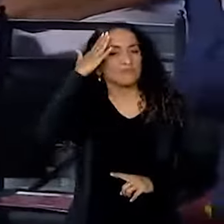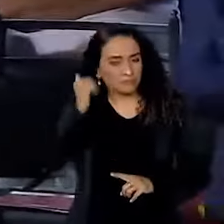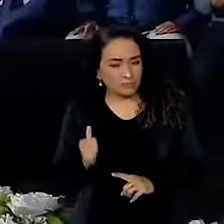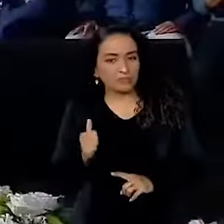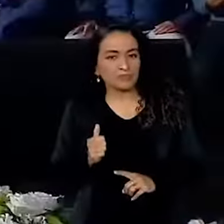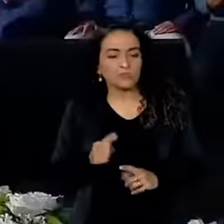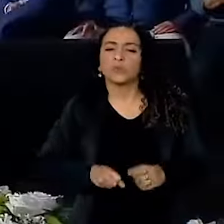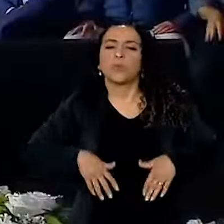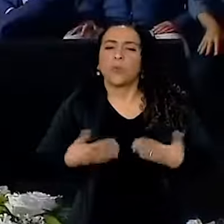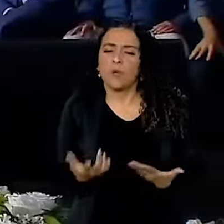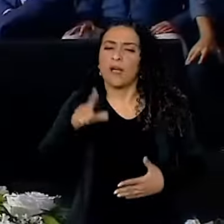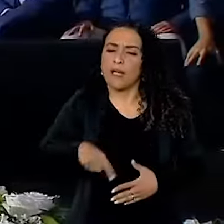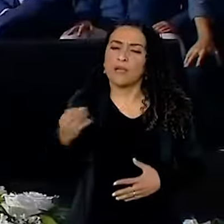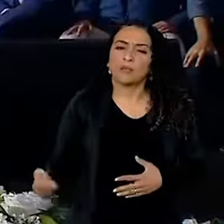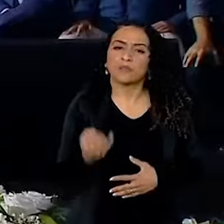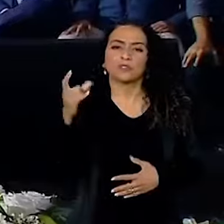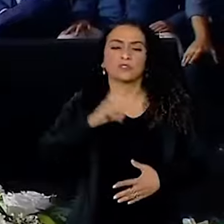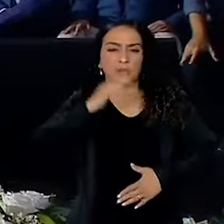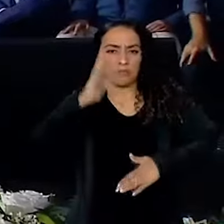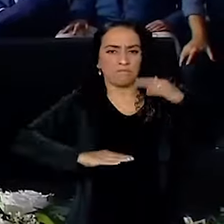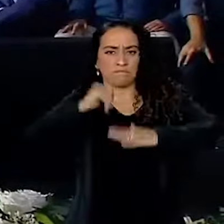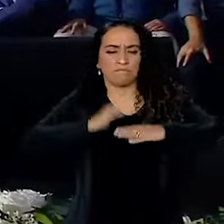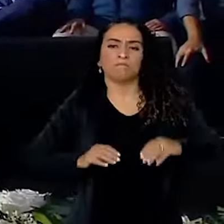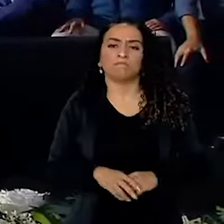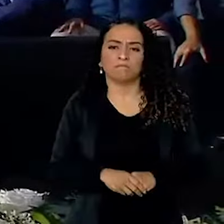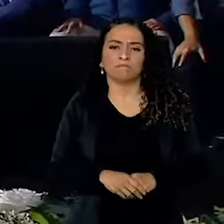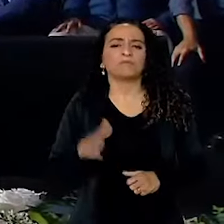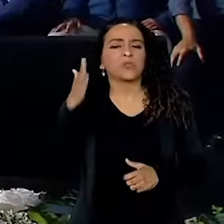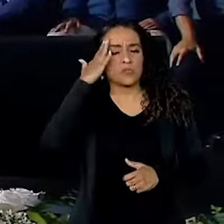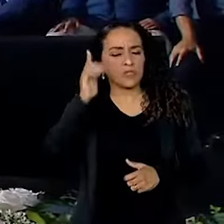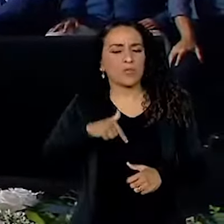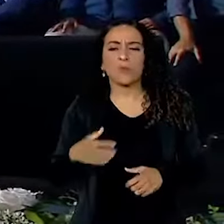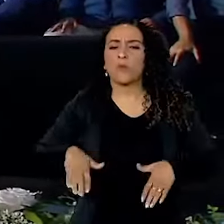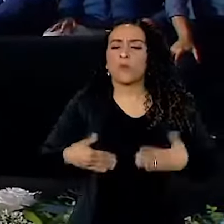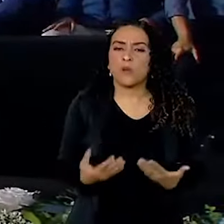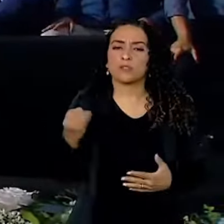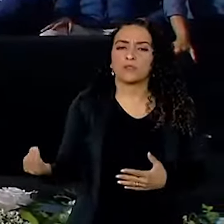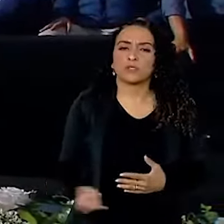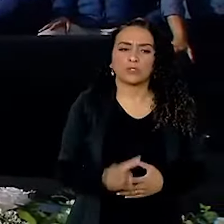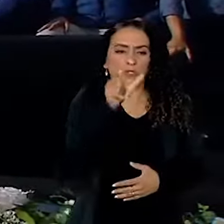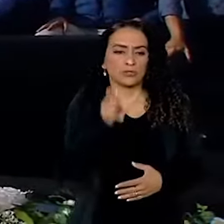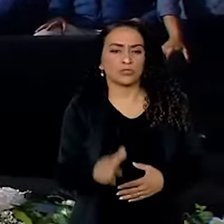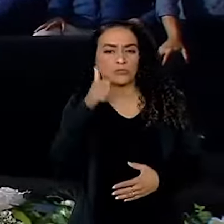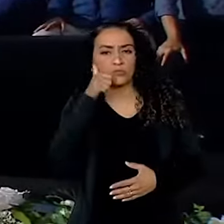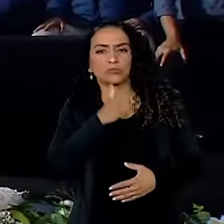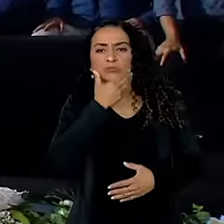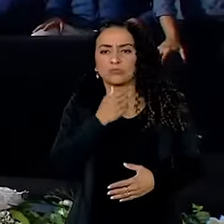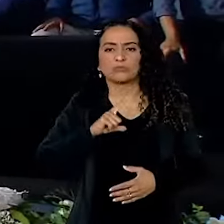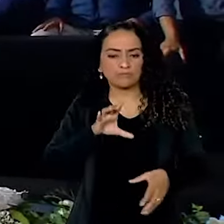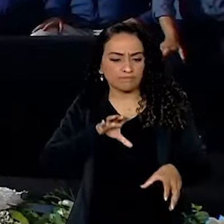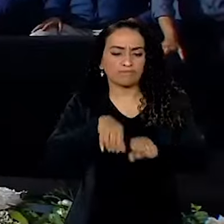o quanto é importante a gente ter uma profissão. Eu sei o quanto é importante uma menina ou um menino ter uma